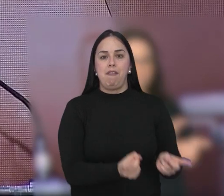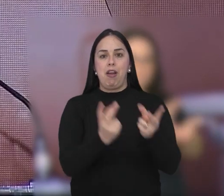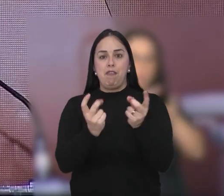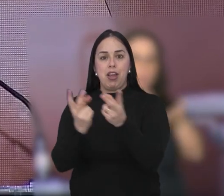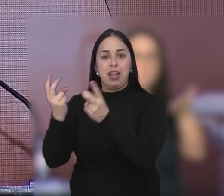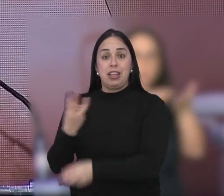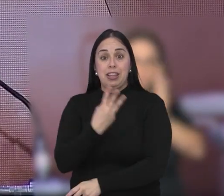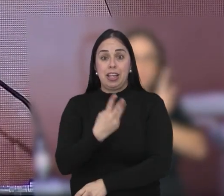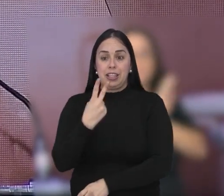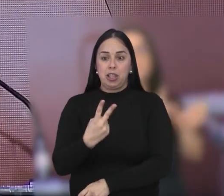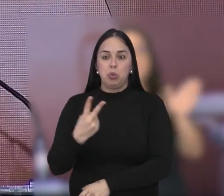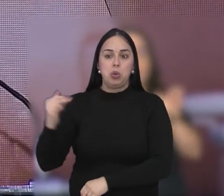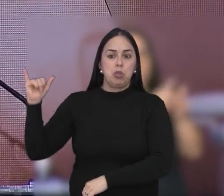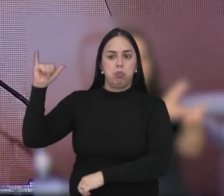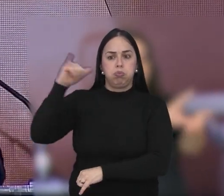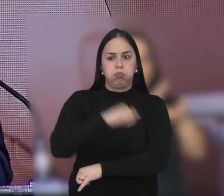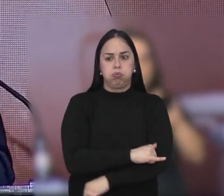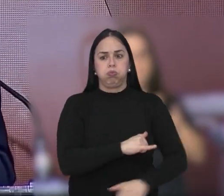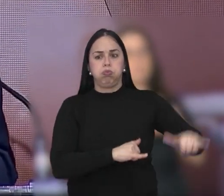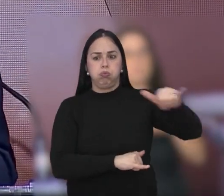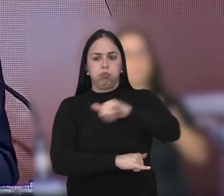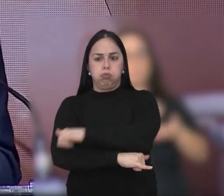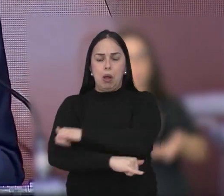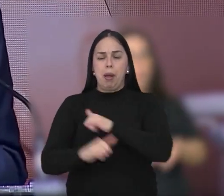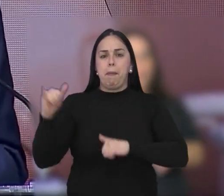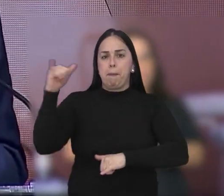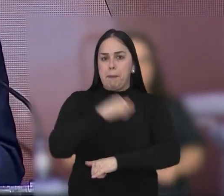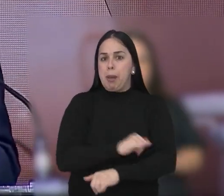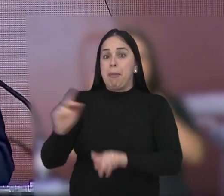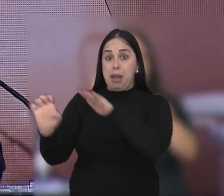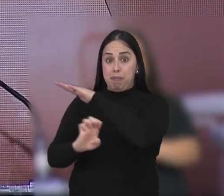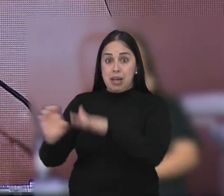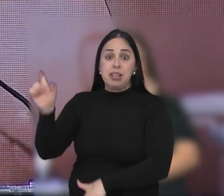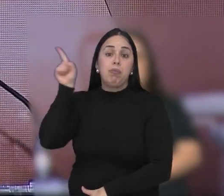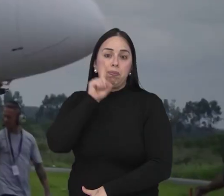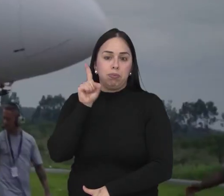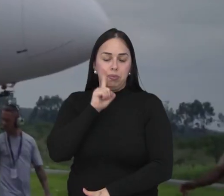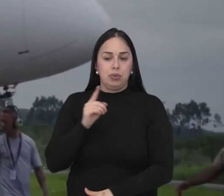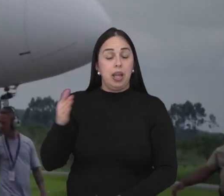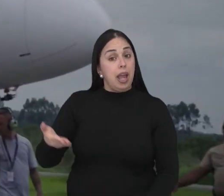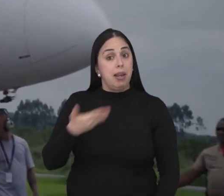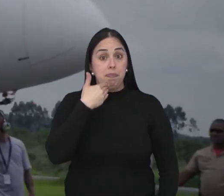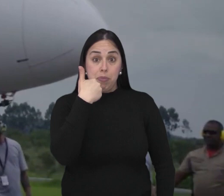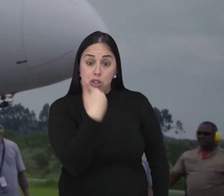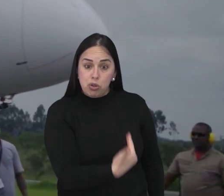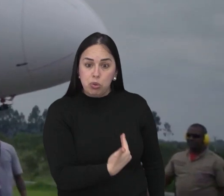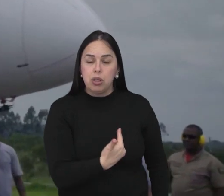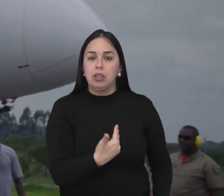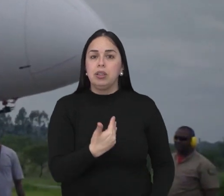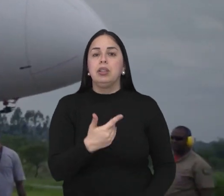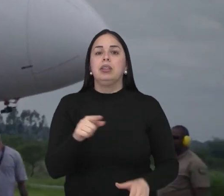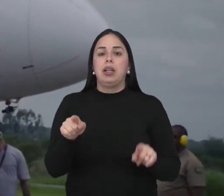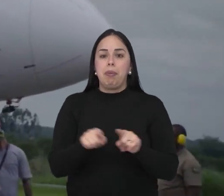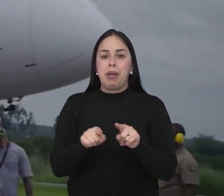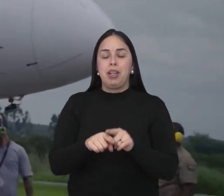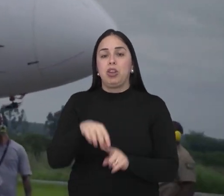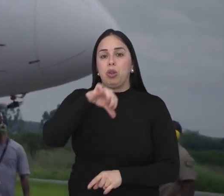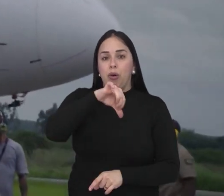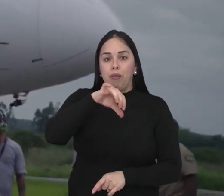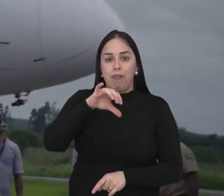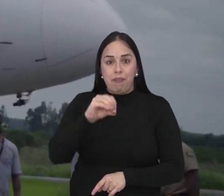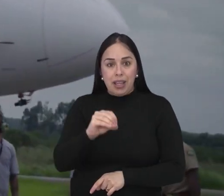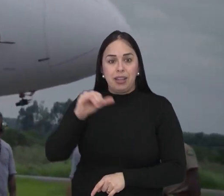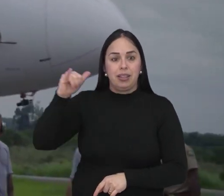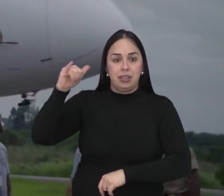à exportação de 32 aeronaves para a American Airlines. O pedido da American Airlines inclui